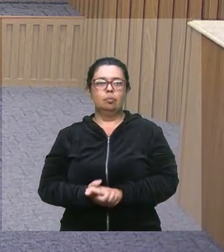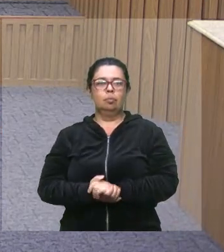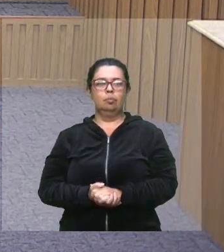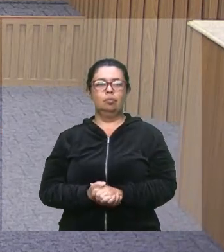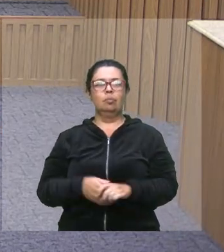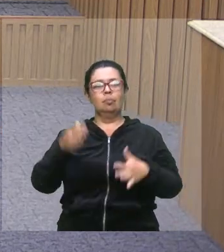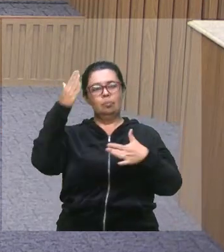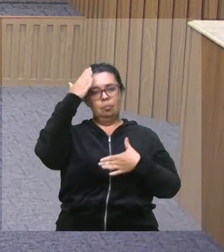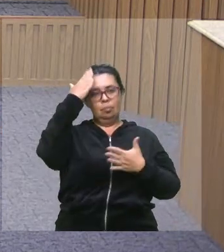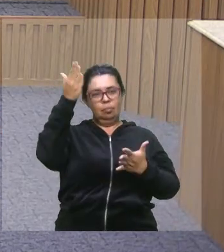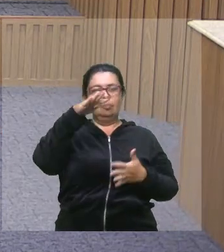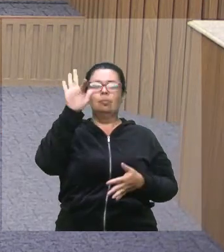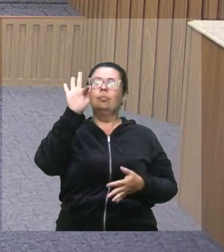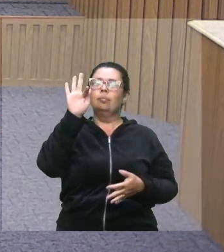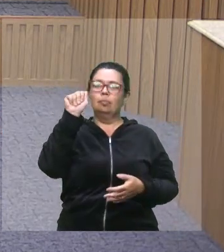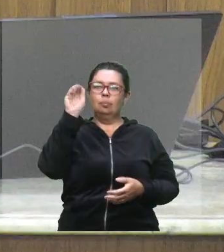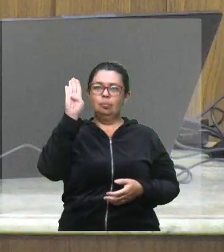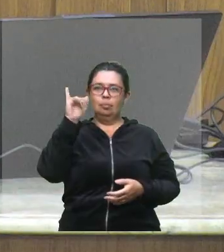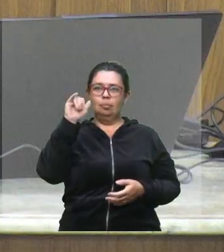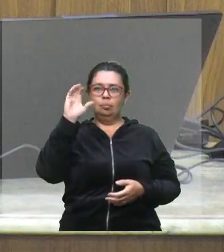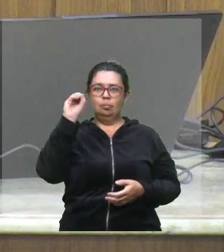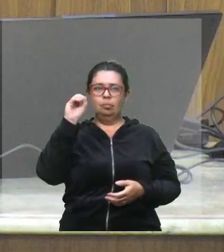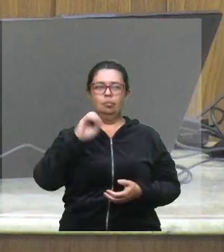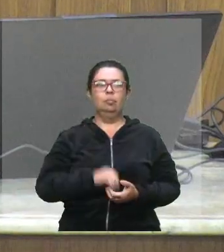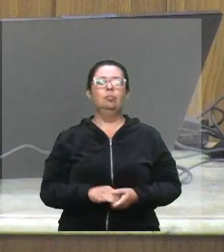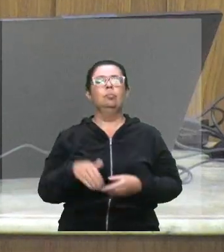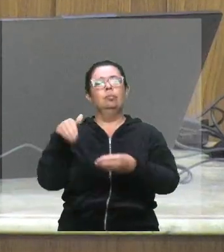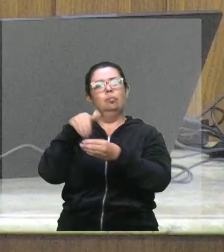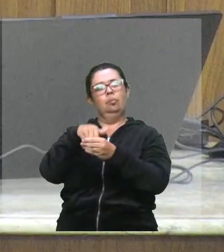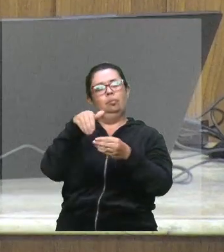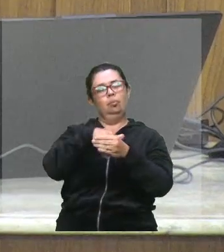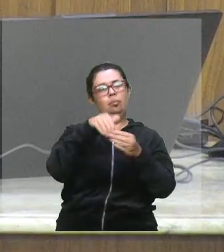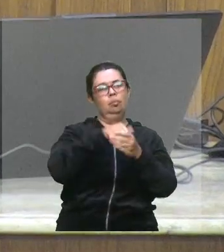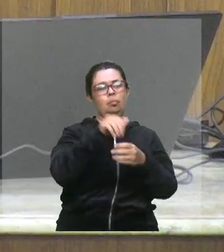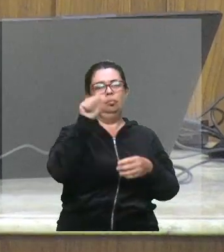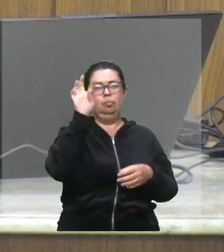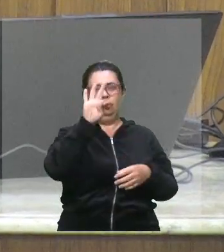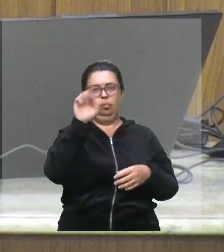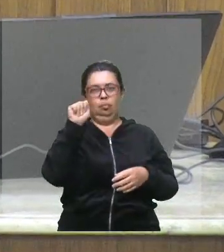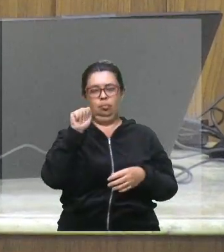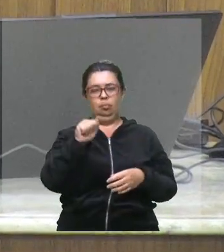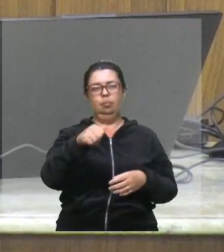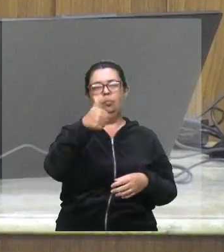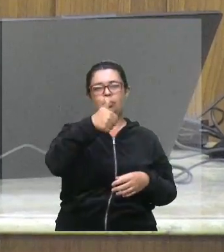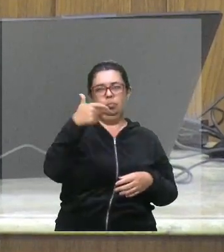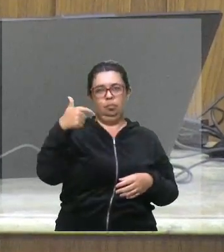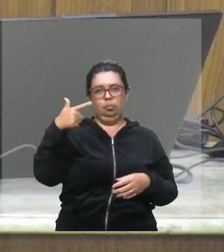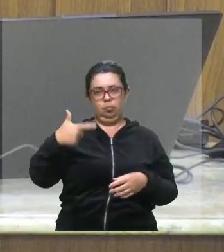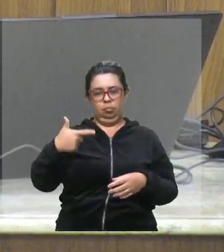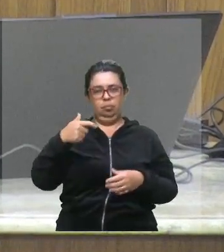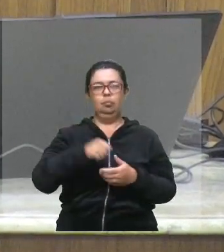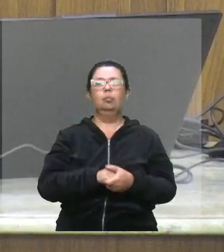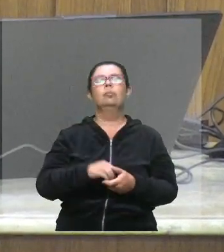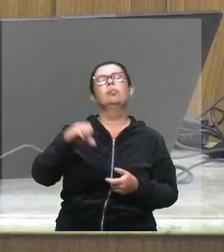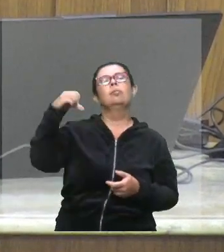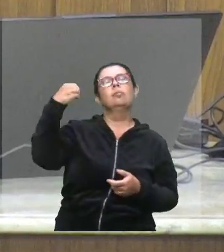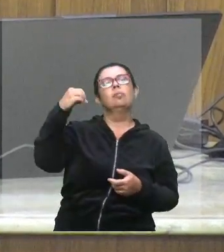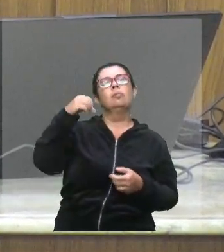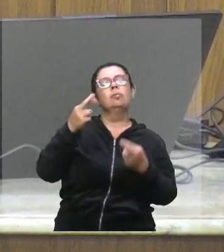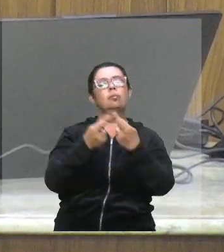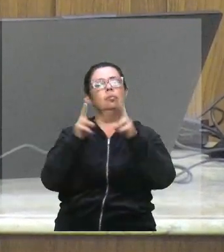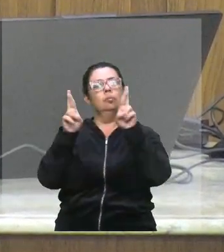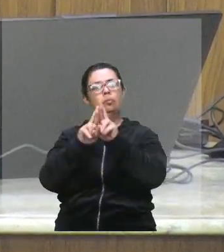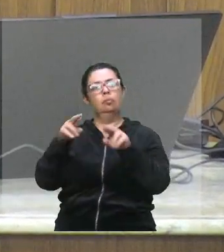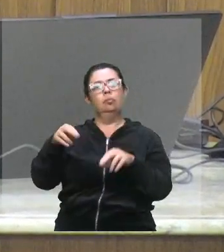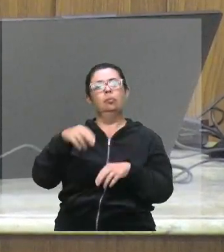Obrigado, vereador Fábio Alex Nunes. Em votação, a ata número 12 da 9ª sessão ordinária, realizada no dia 25